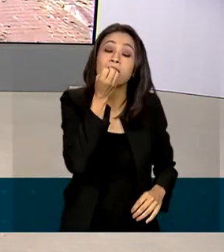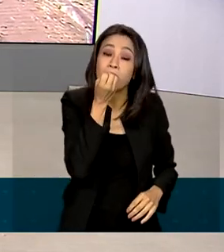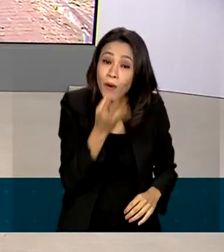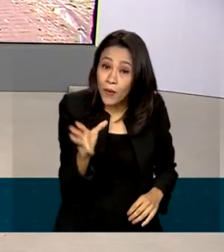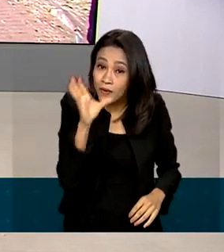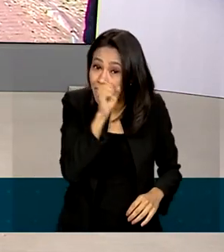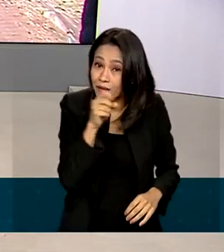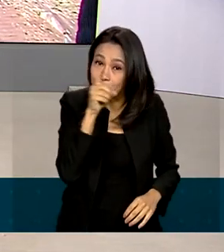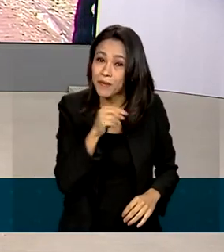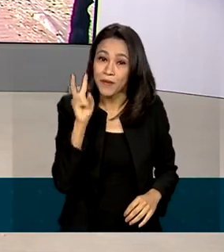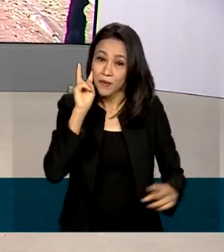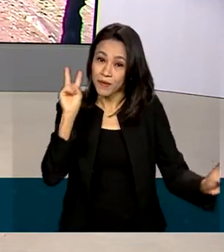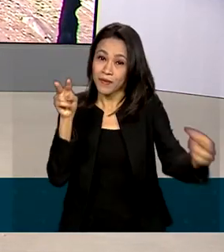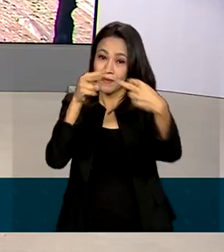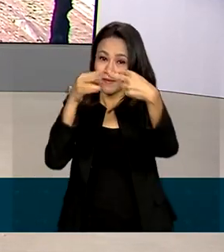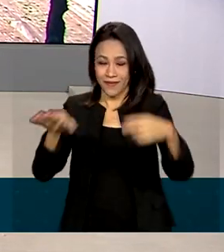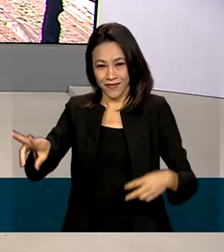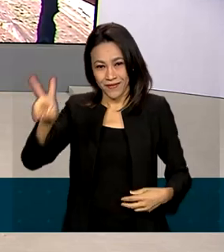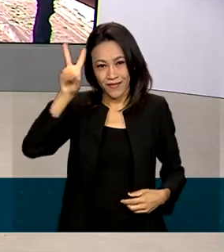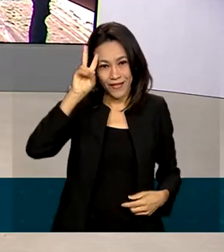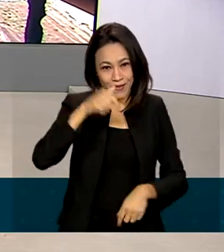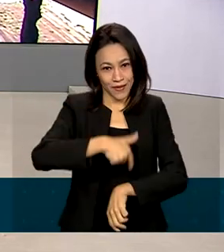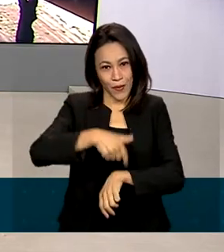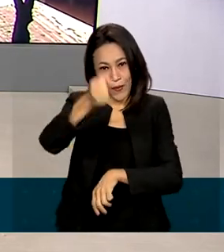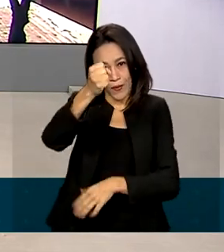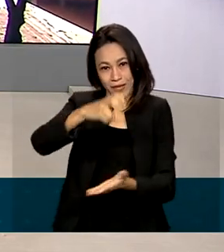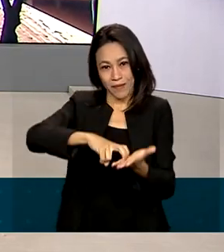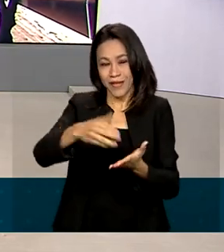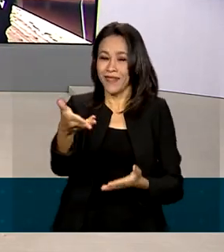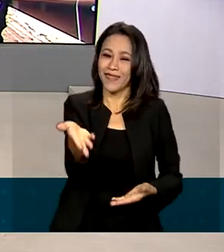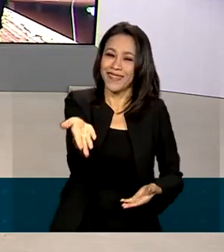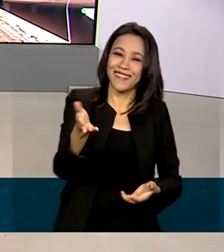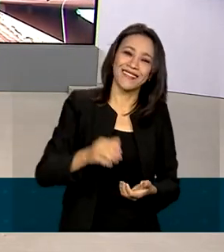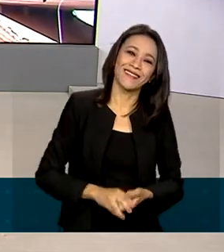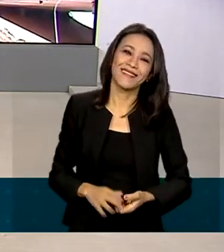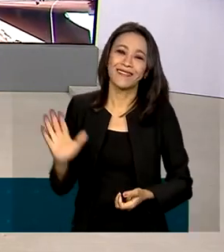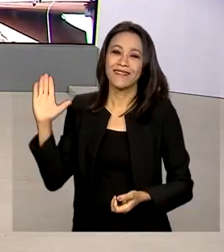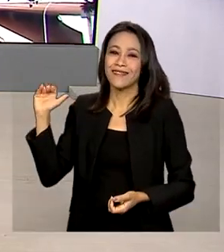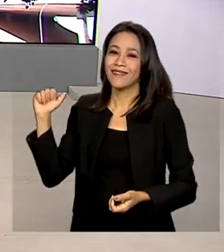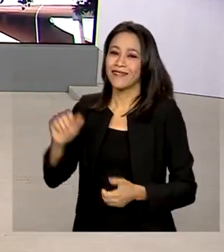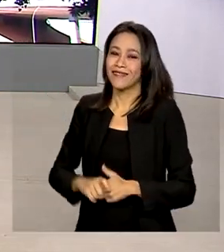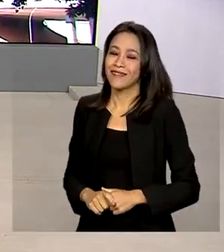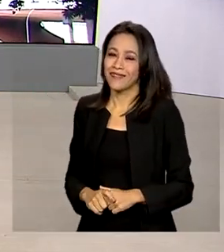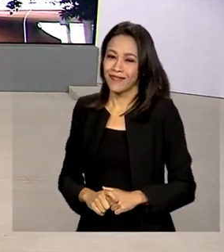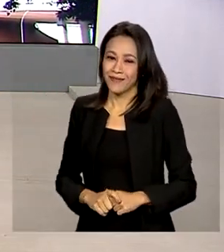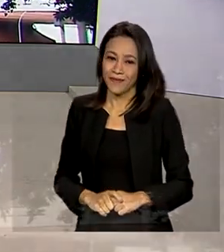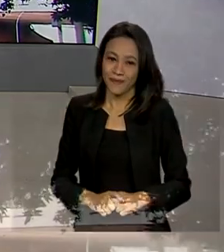de semana. Nos vemos na segunda-feira, às 8 da manhã, aqui no Brasil em Dia. Tchau, tchau.